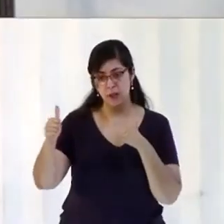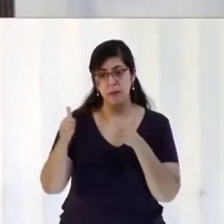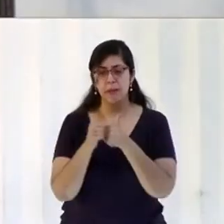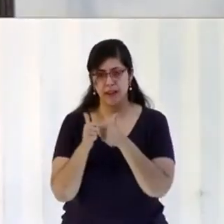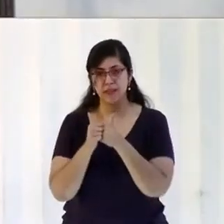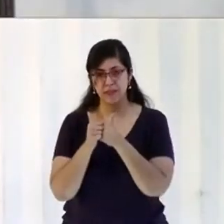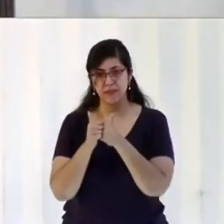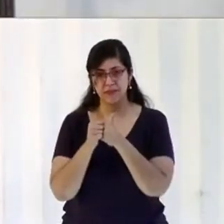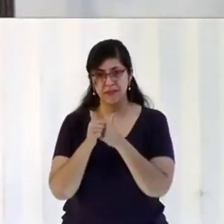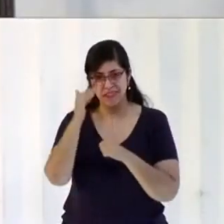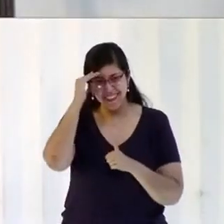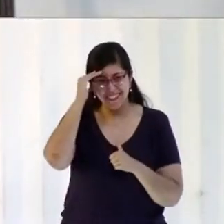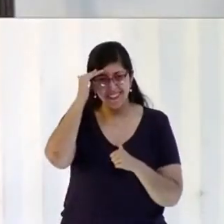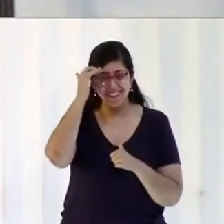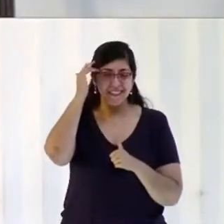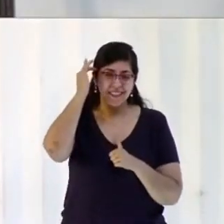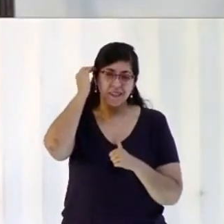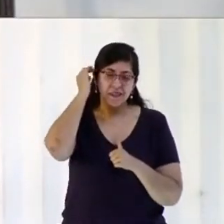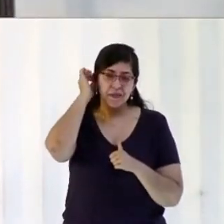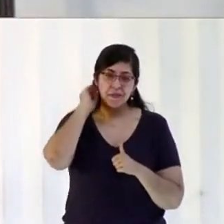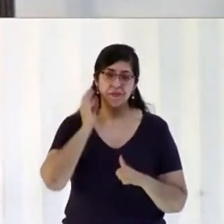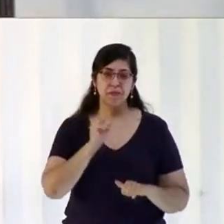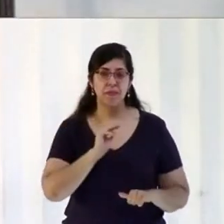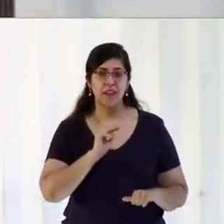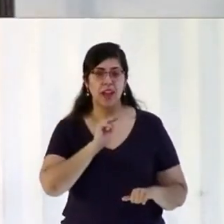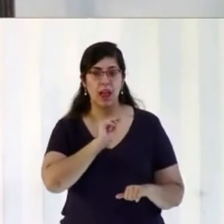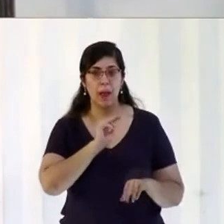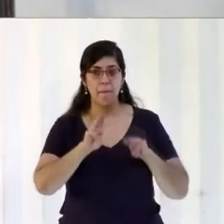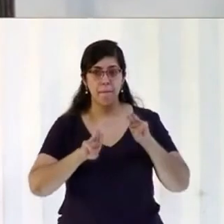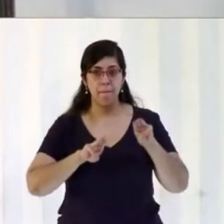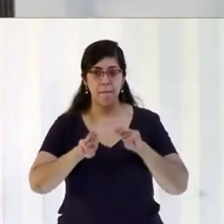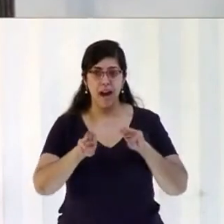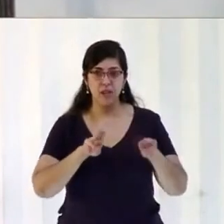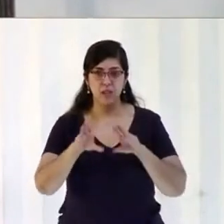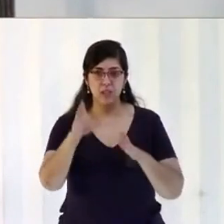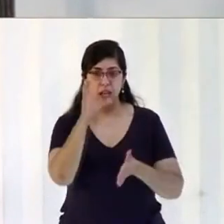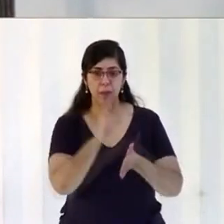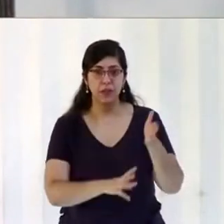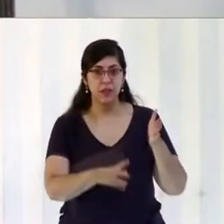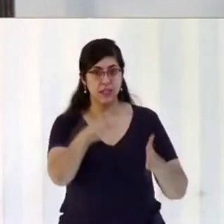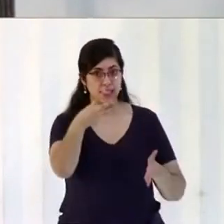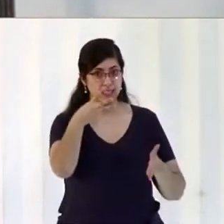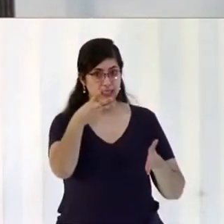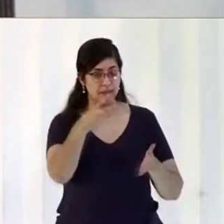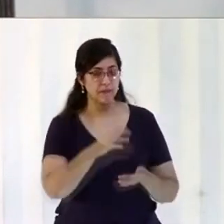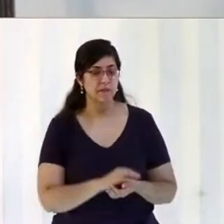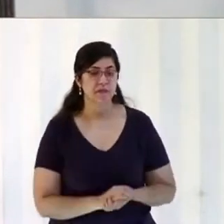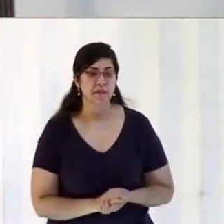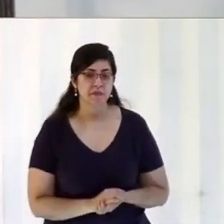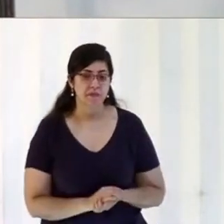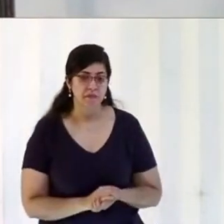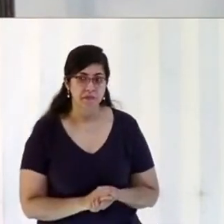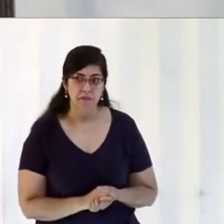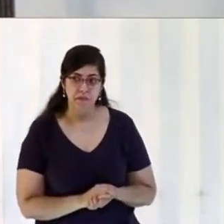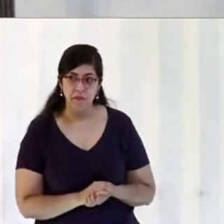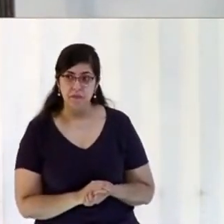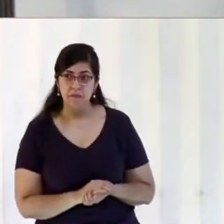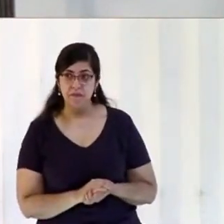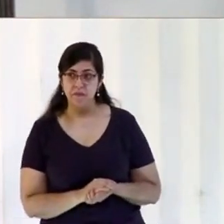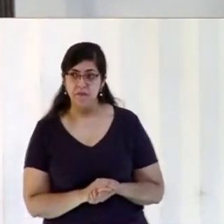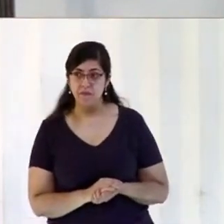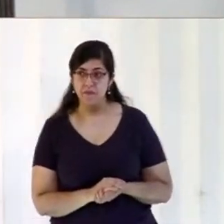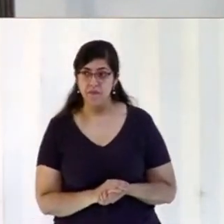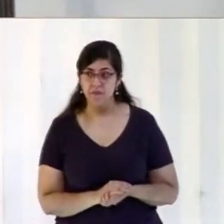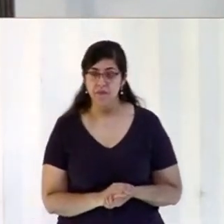Meus irmãos, nós estudaremos um texto que está em Marcos capítulo 3. Quero convidar os irmãos e irmãs que estão aqui no templo a abrirem a palavra de Deus, em